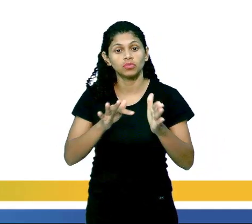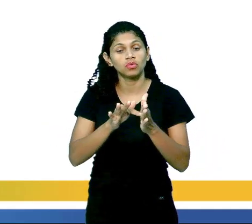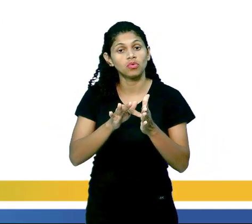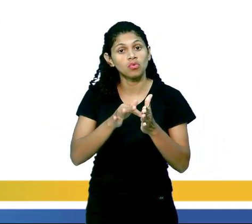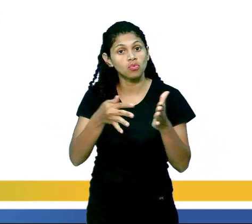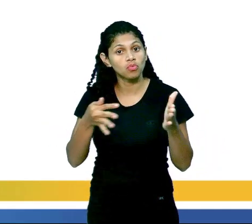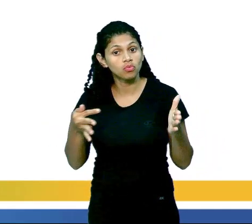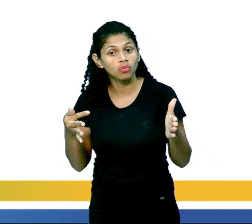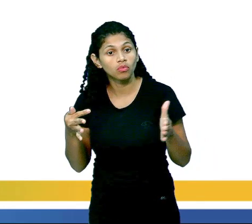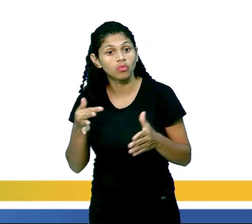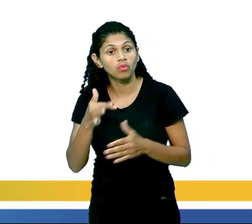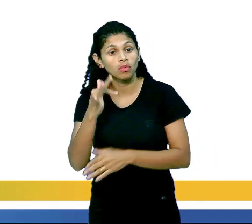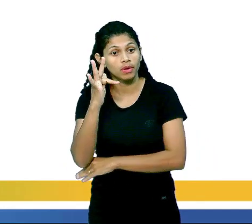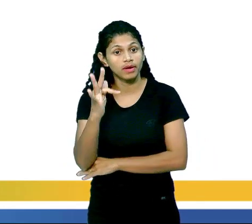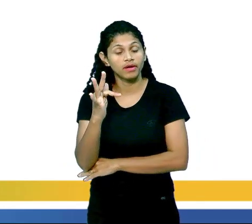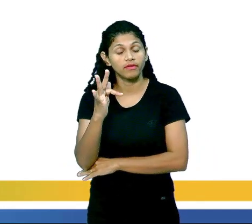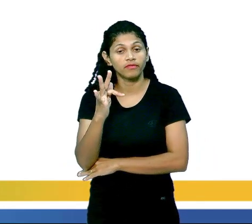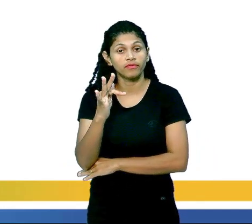é injetora.